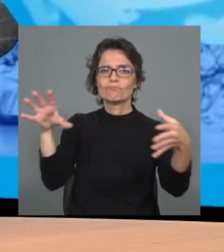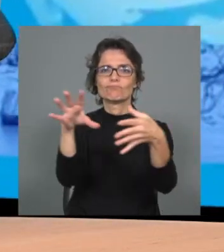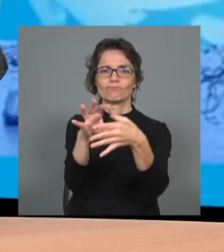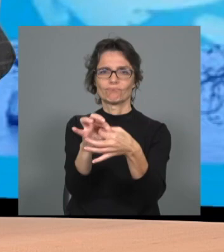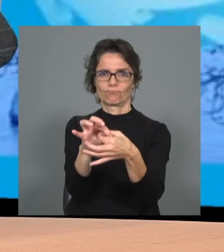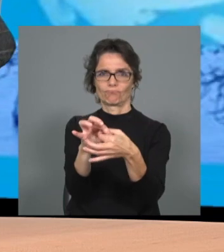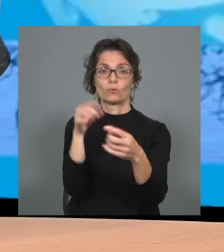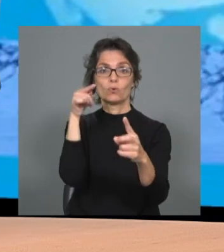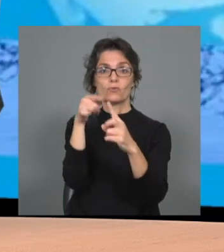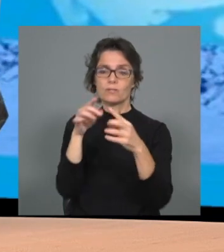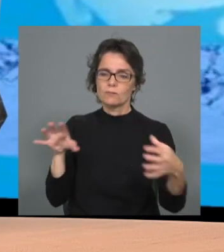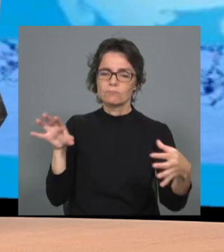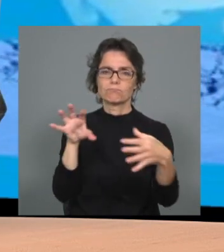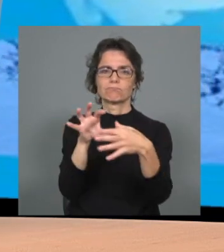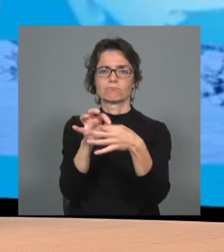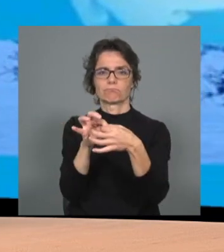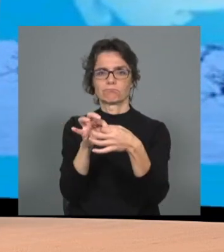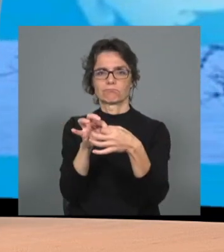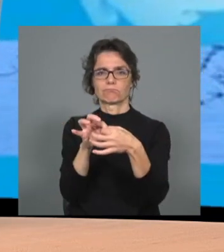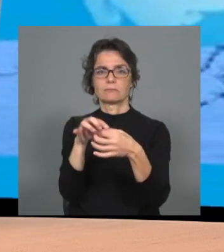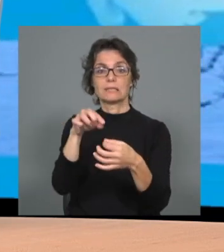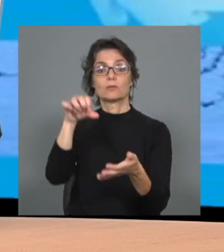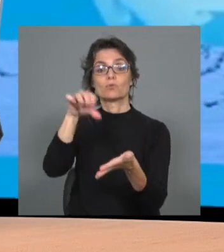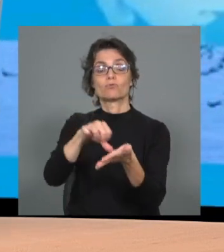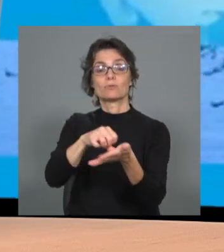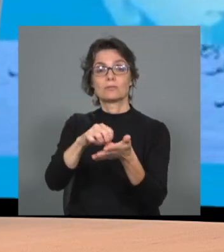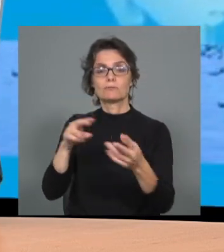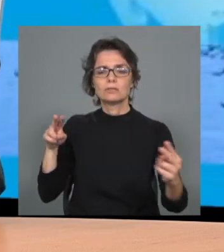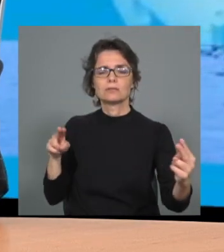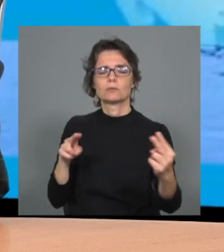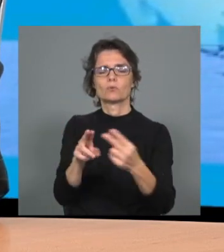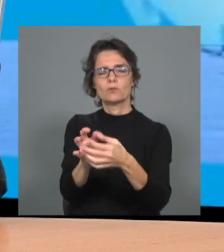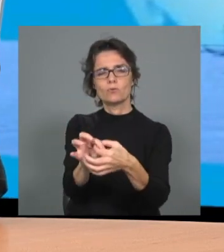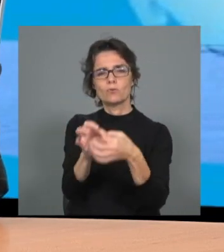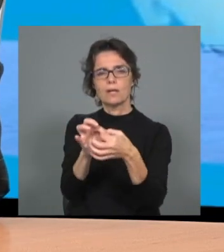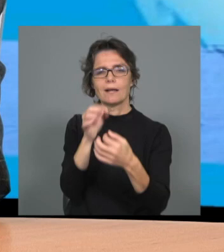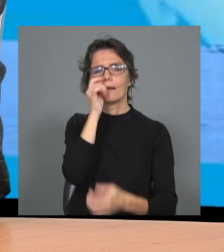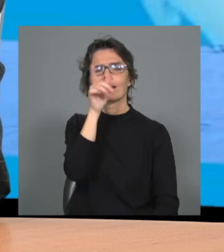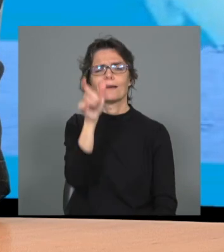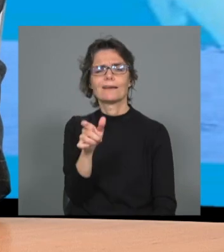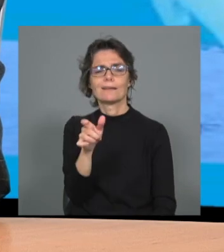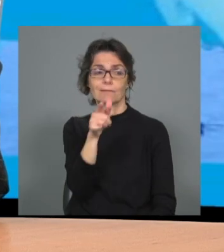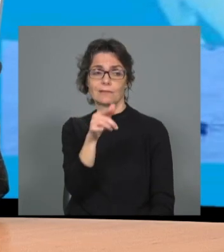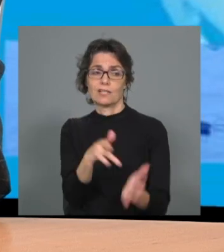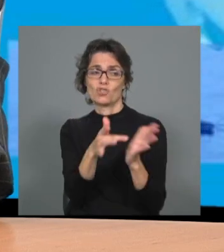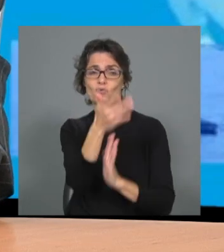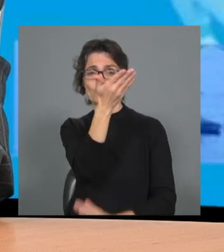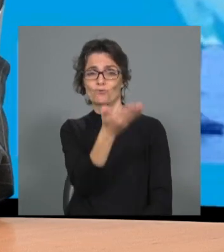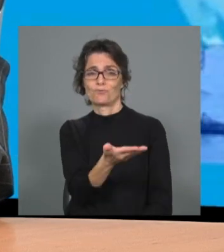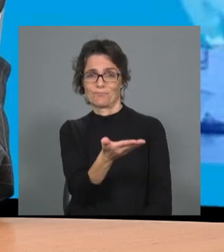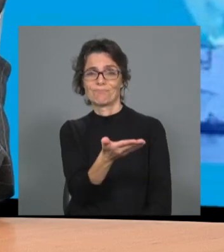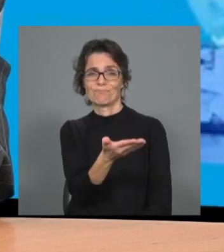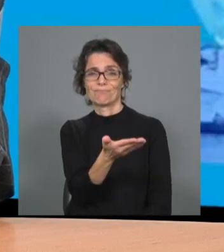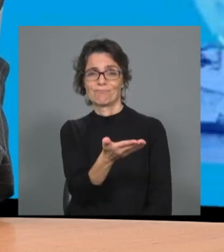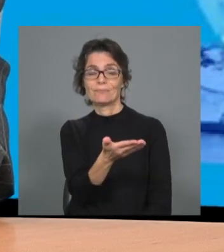E o centro desse encontro é exatamente a pessoa de Jesus. O mesmo Jesus